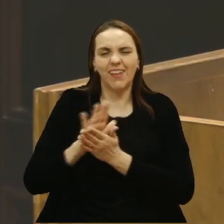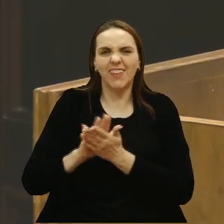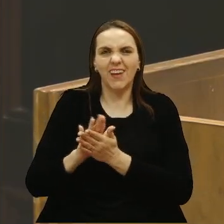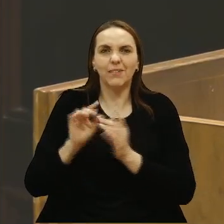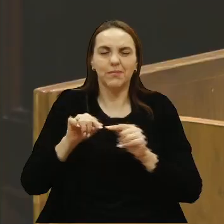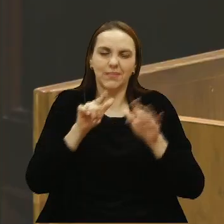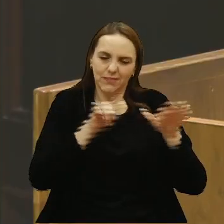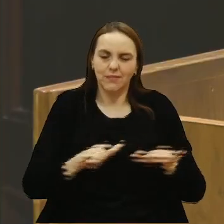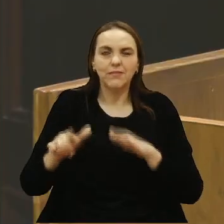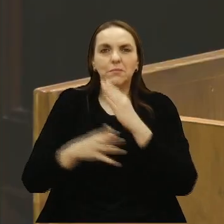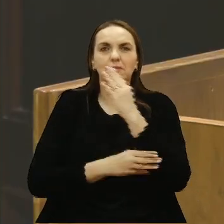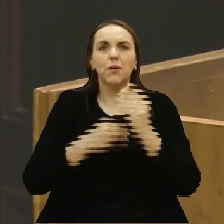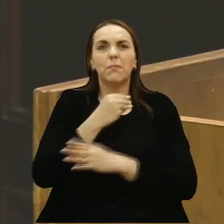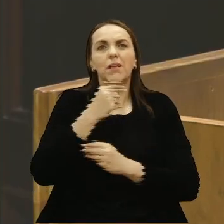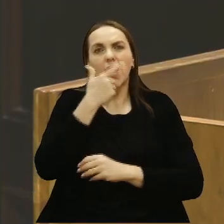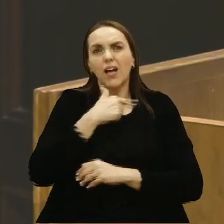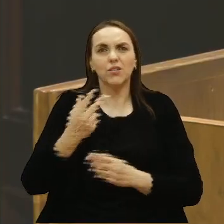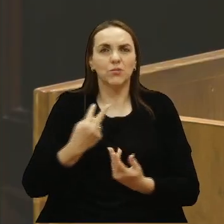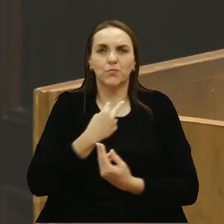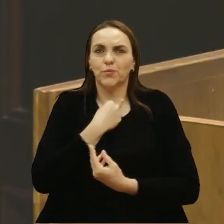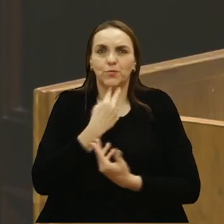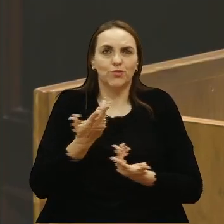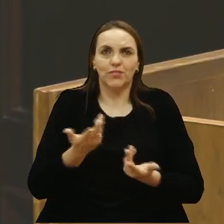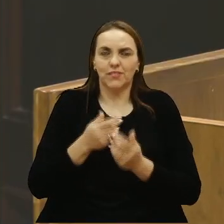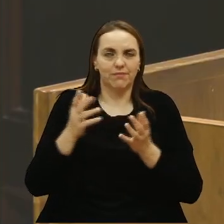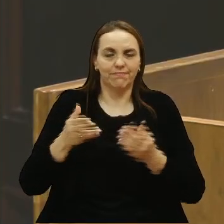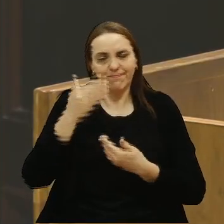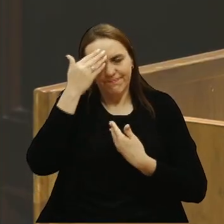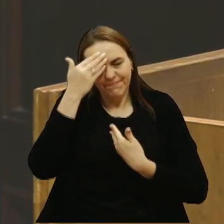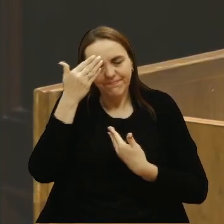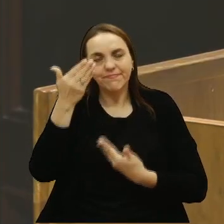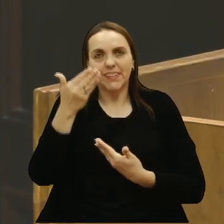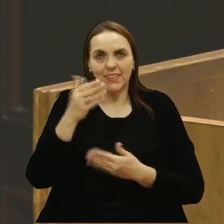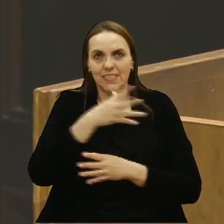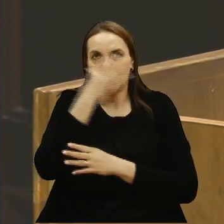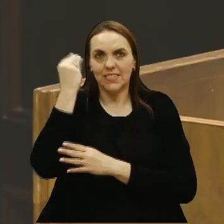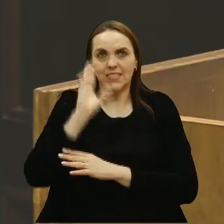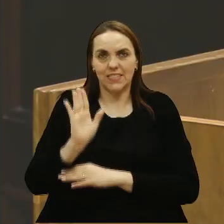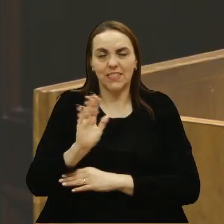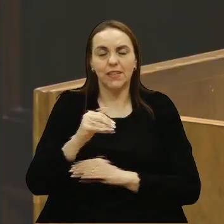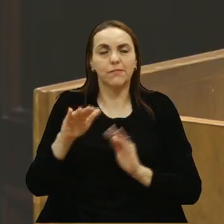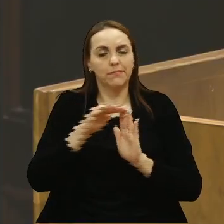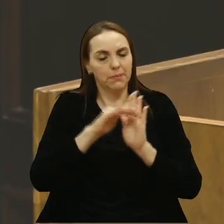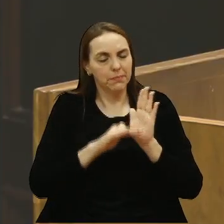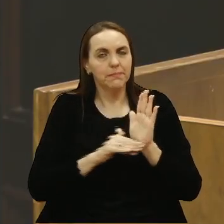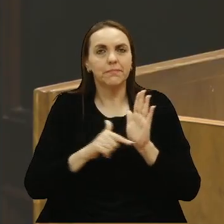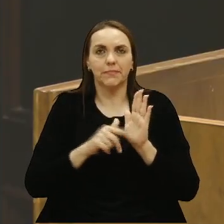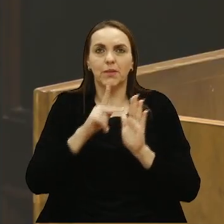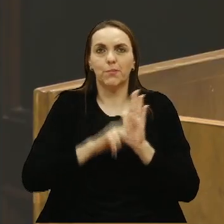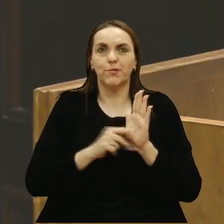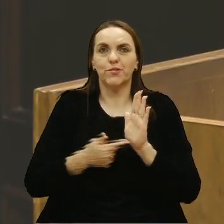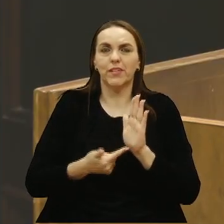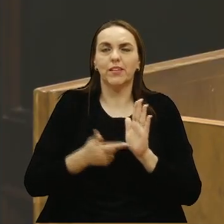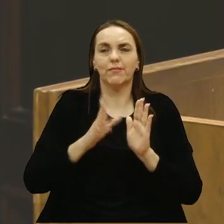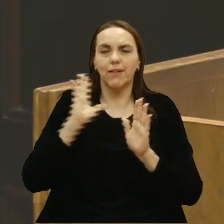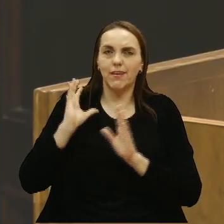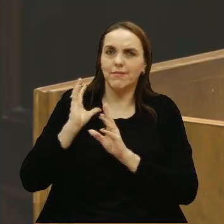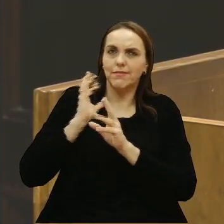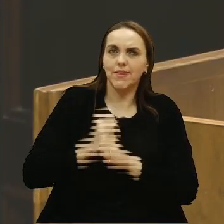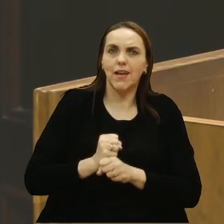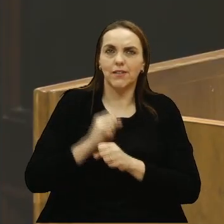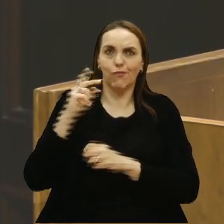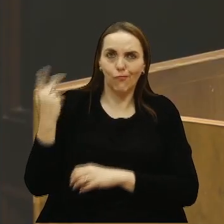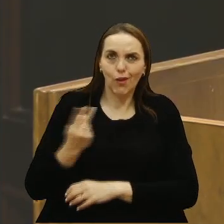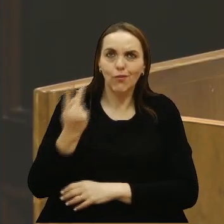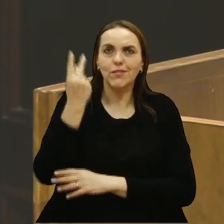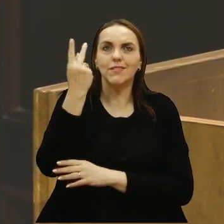Farroupilha, eu acho que não podia deixar de agradecer. Esse momento está em pauta esse projeto que resgata, valoriza e leva